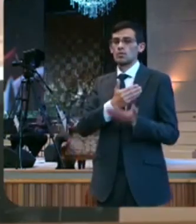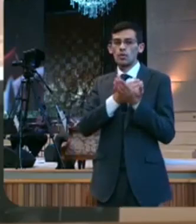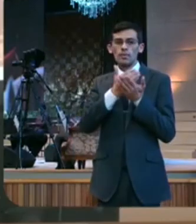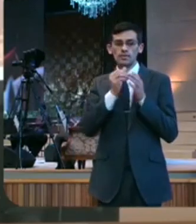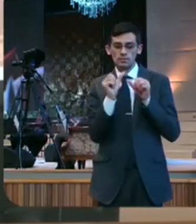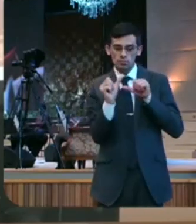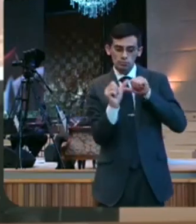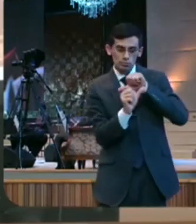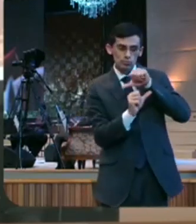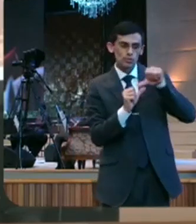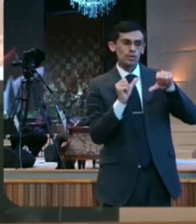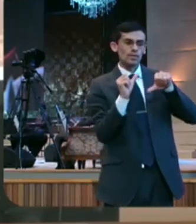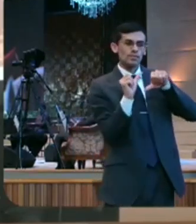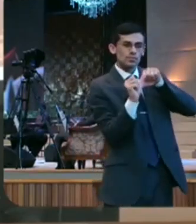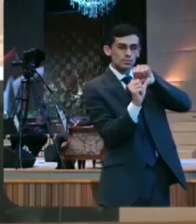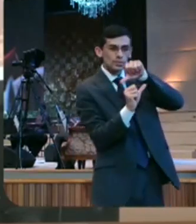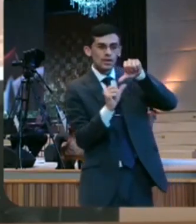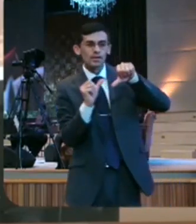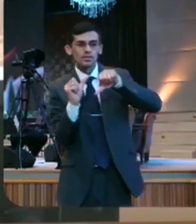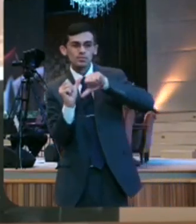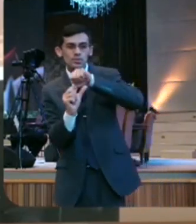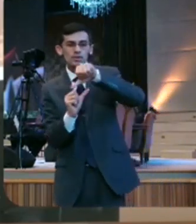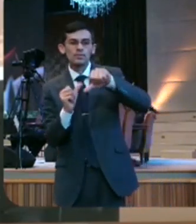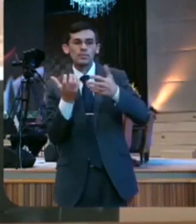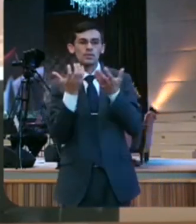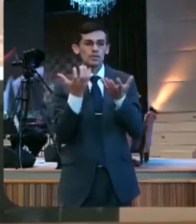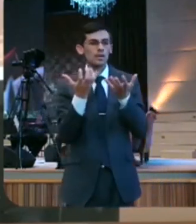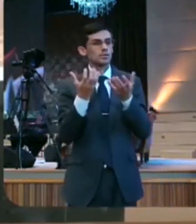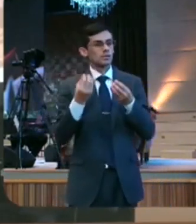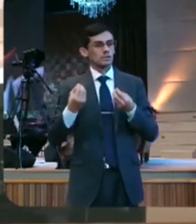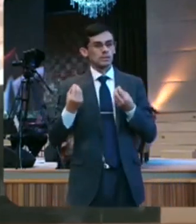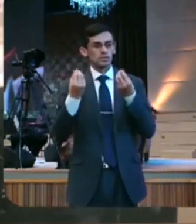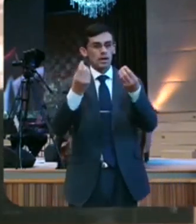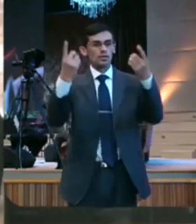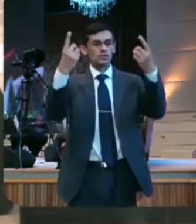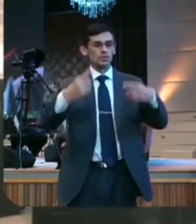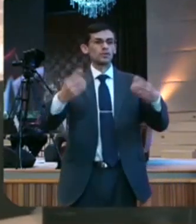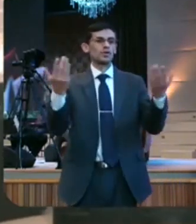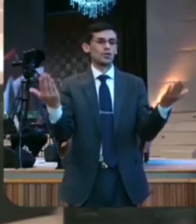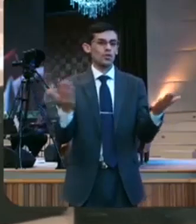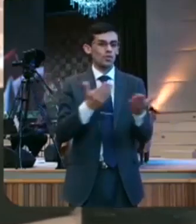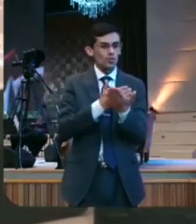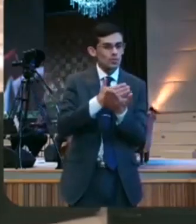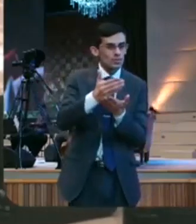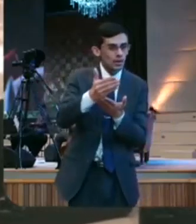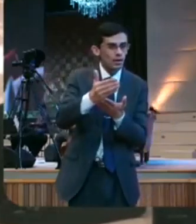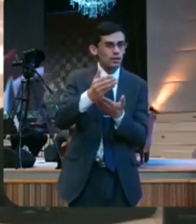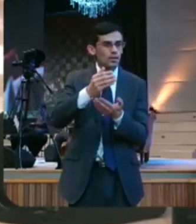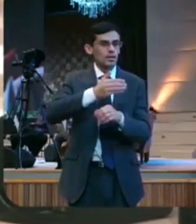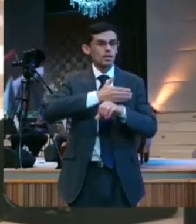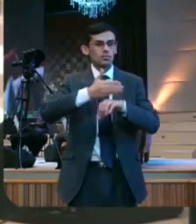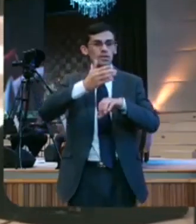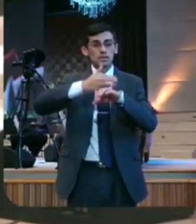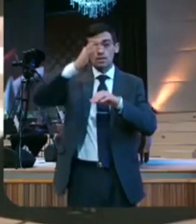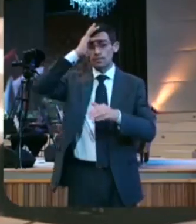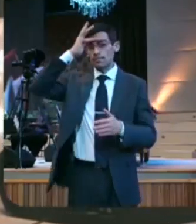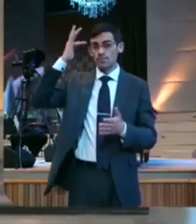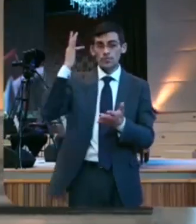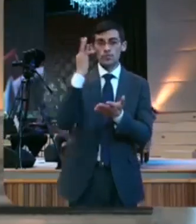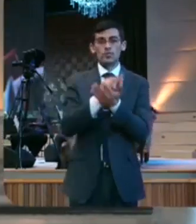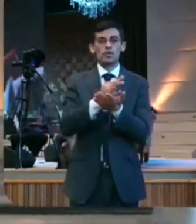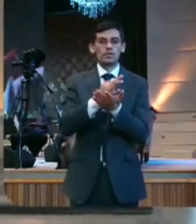vai consagrando ao Senhor. E eu queria desafiar você hoje a começar a dar passos de fé, que